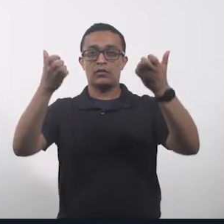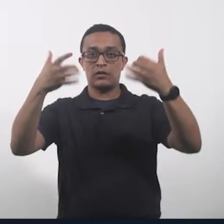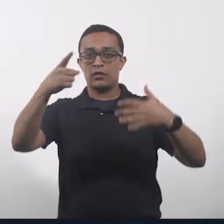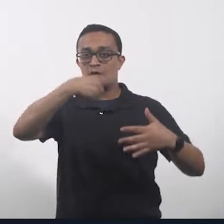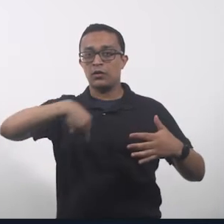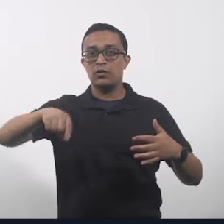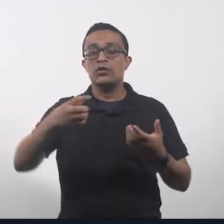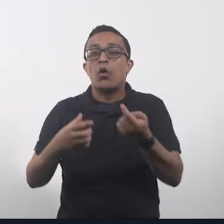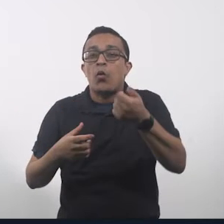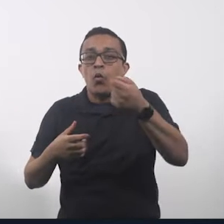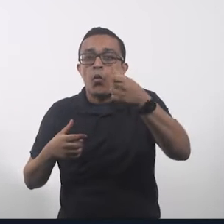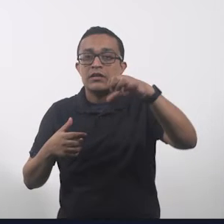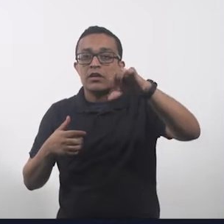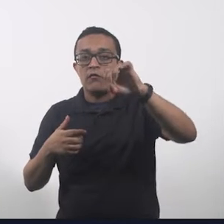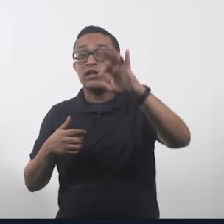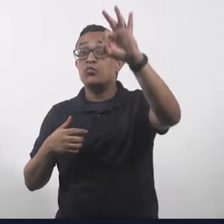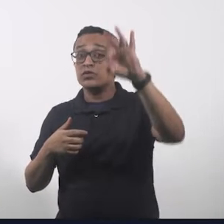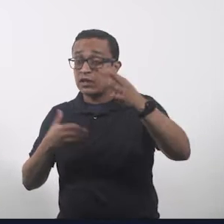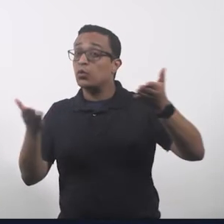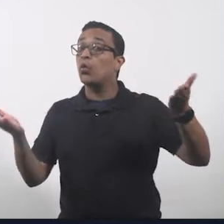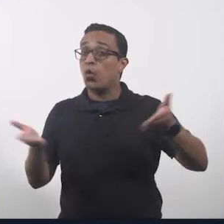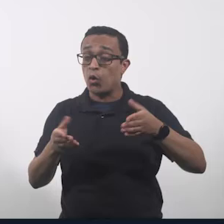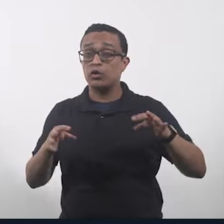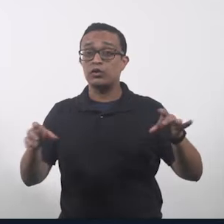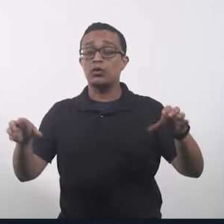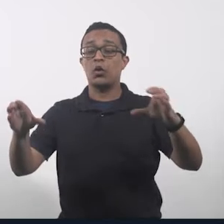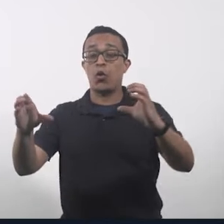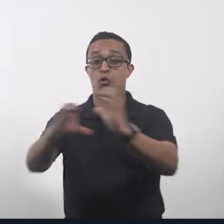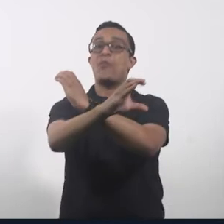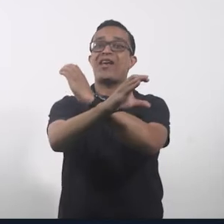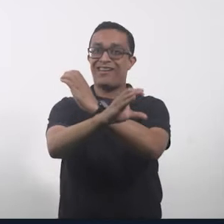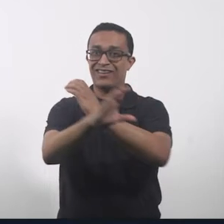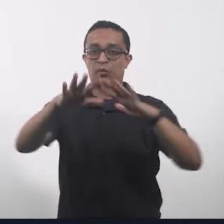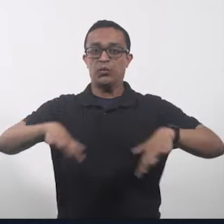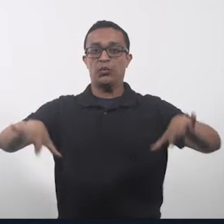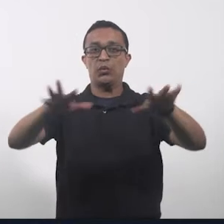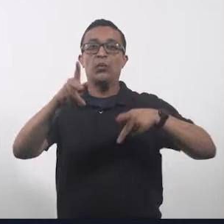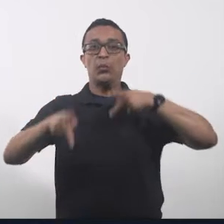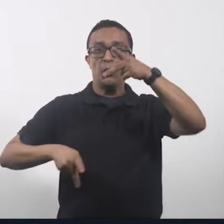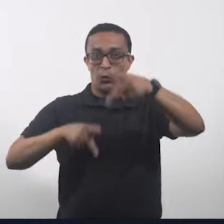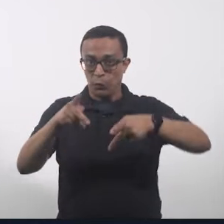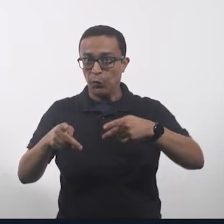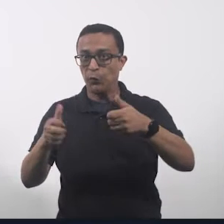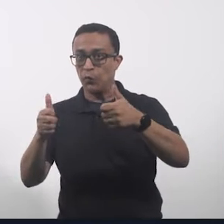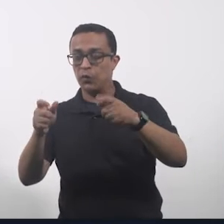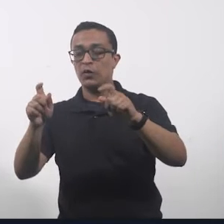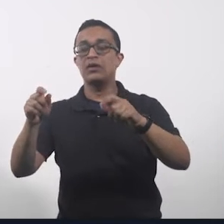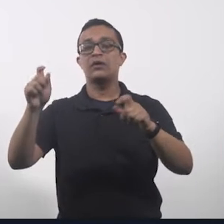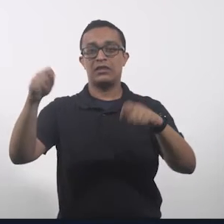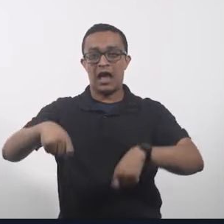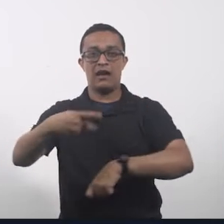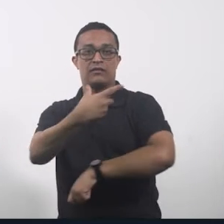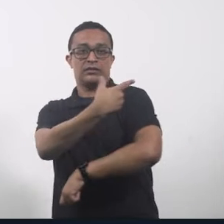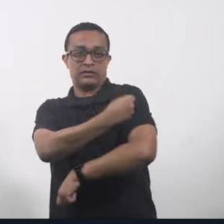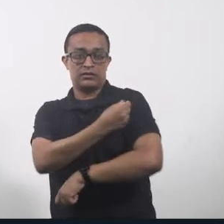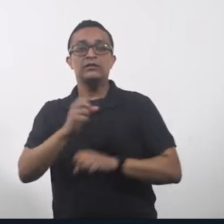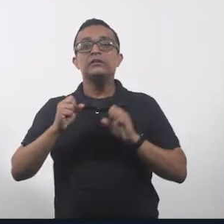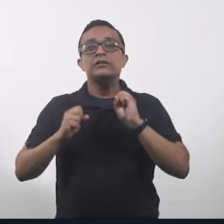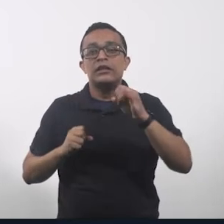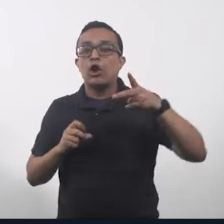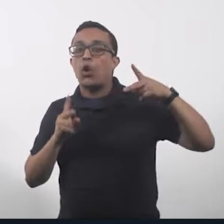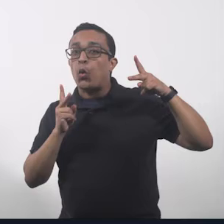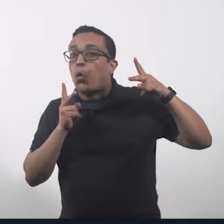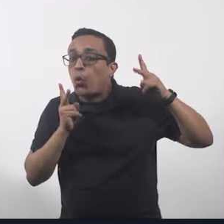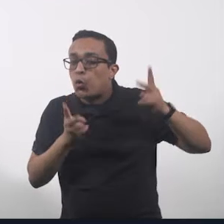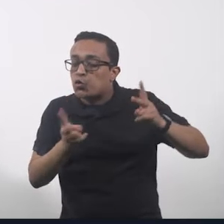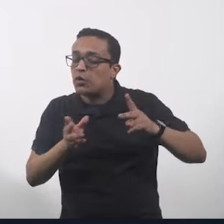está com quase 90% hoje de cobertura de esquema completo para a população elegível para vacinação, e se continuarmos no